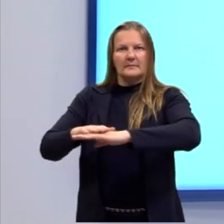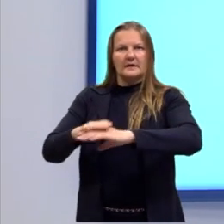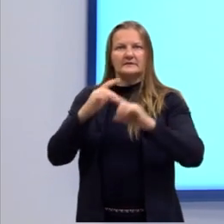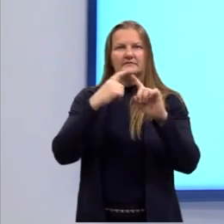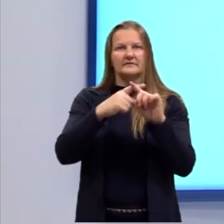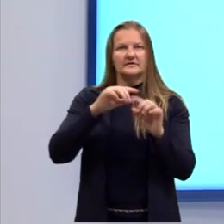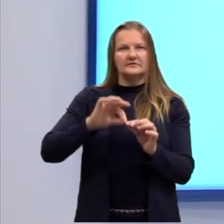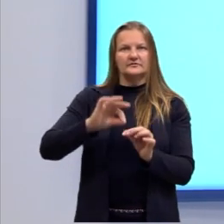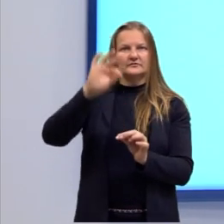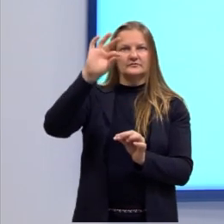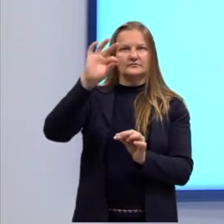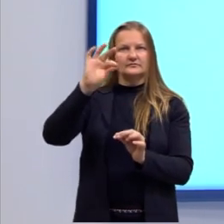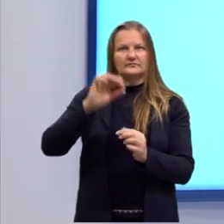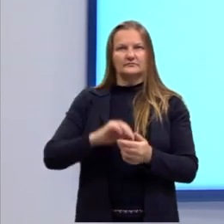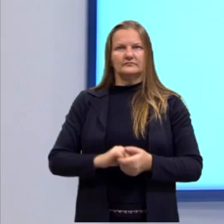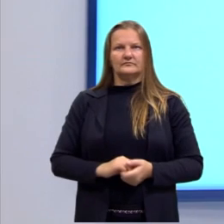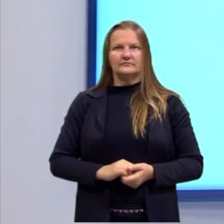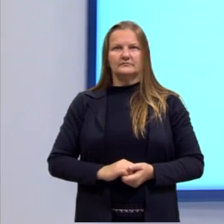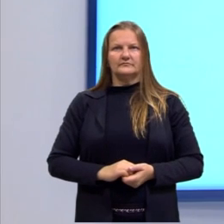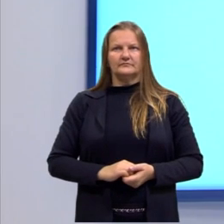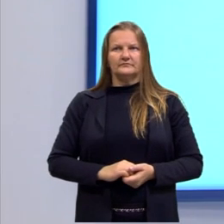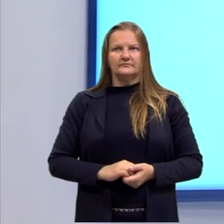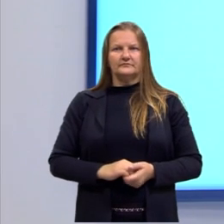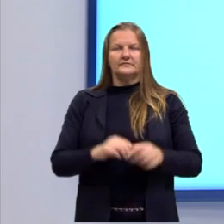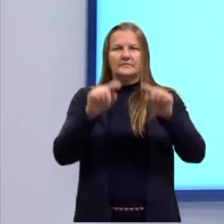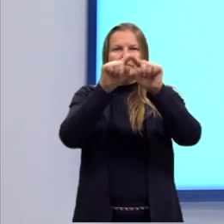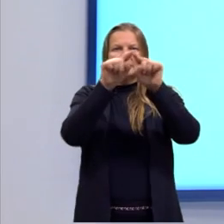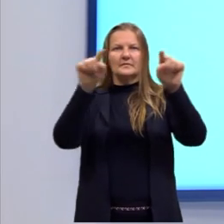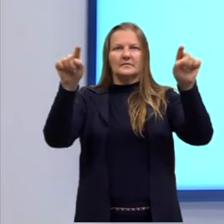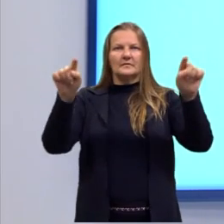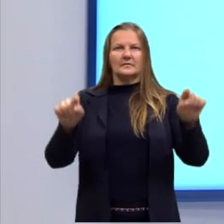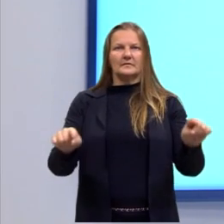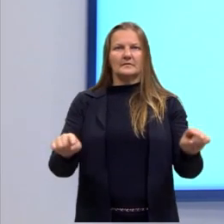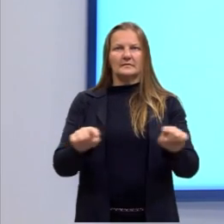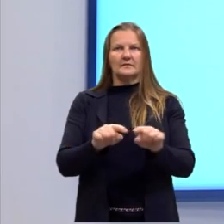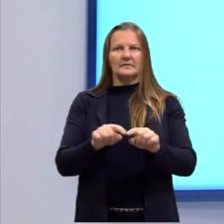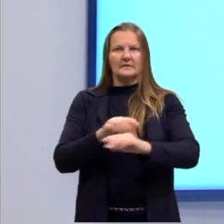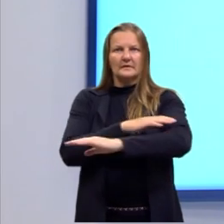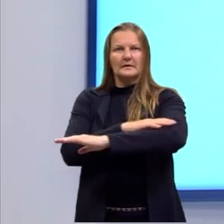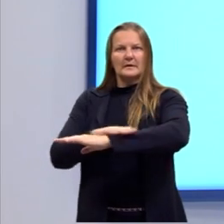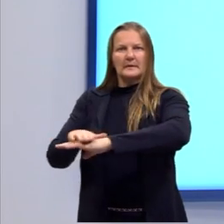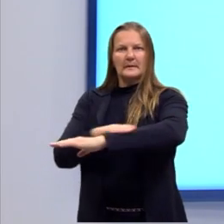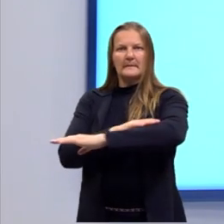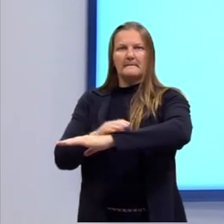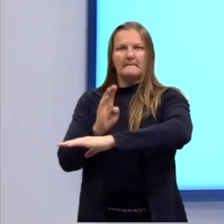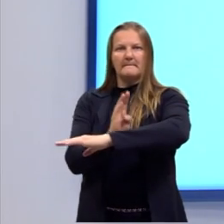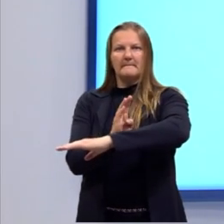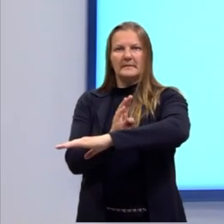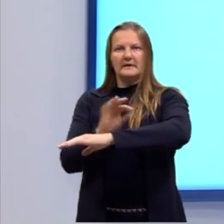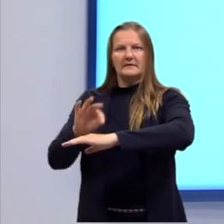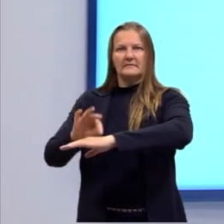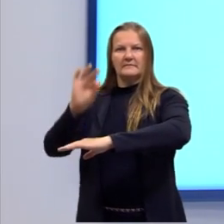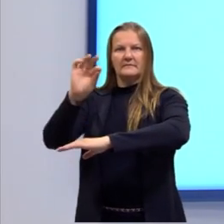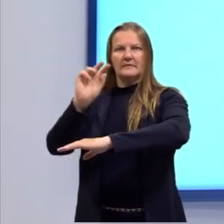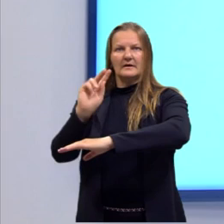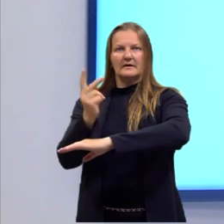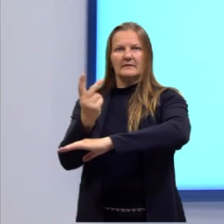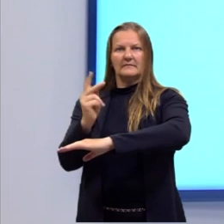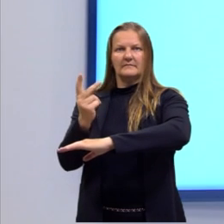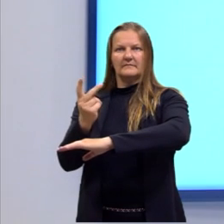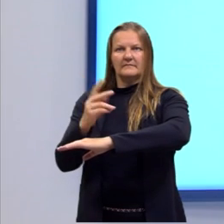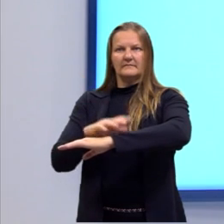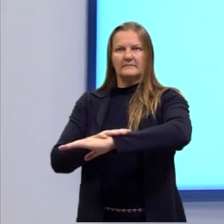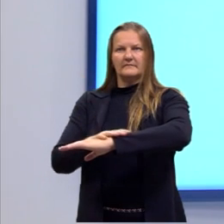multiplicada pela medida da altura aqui no retângulo nós chamamos a base de b e altura DH